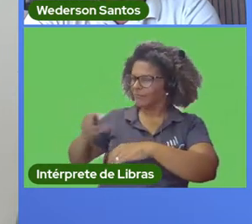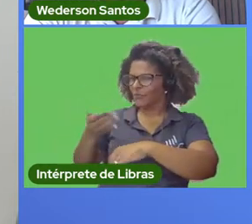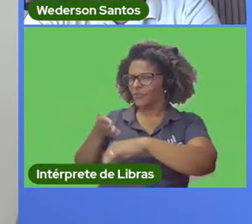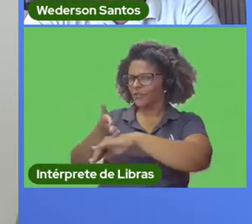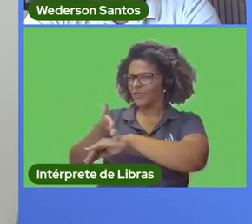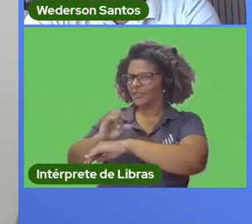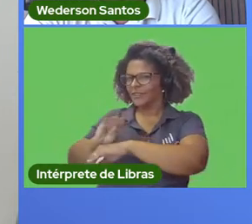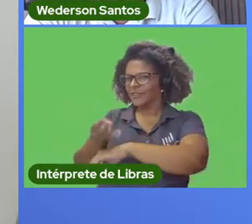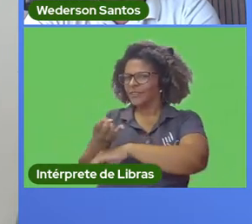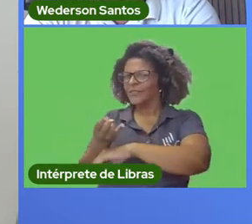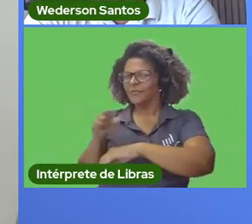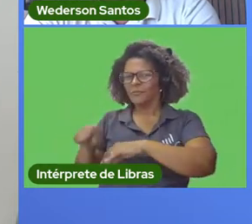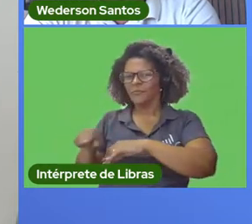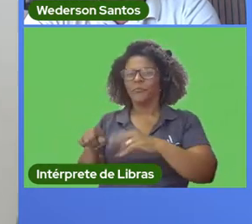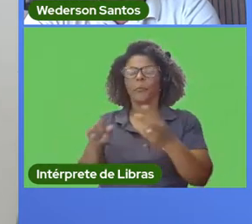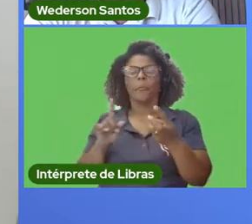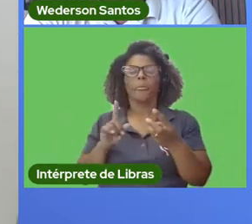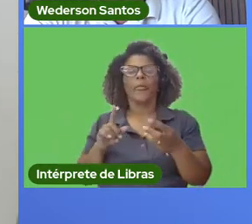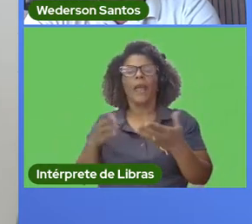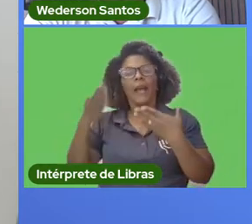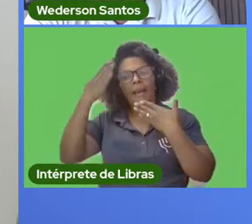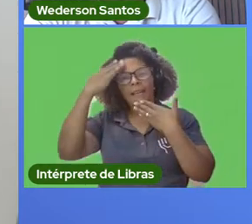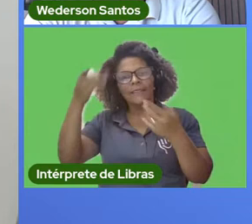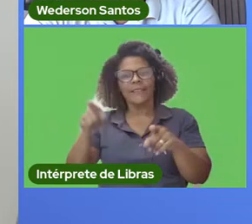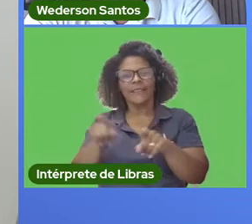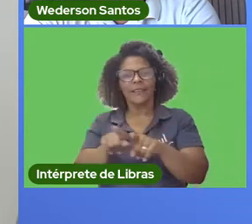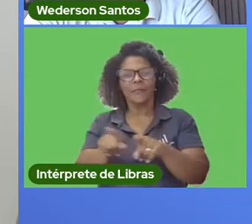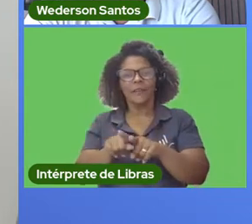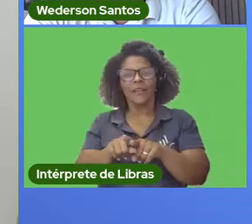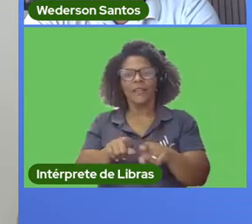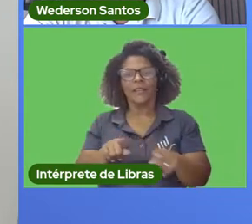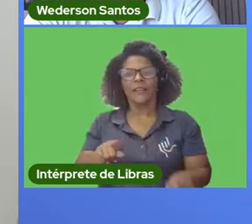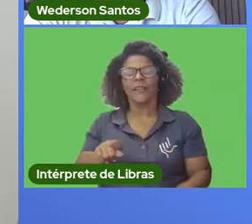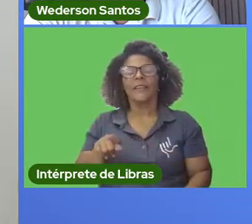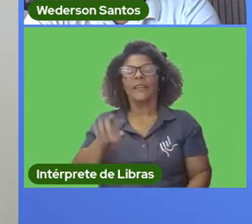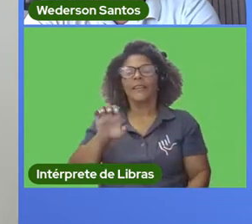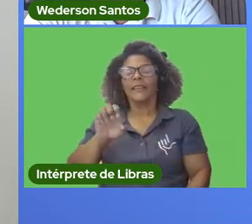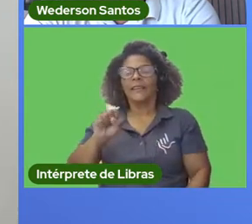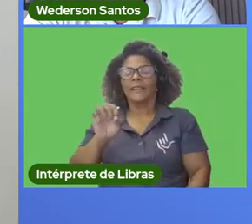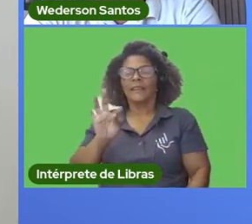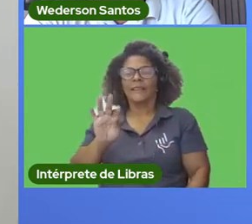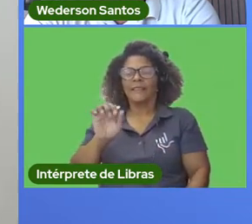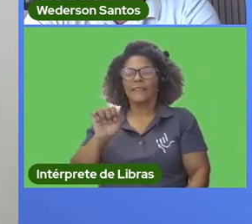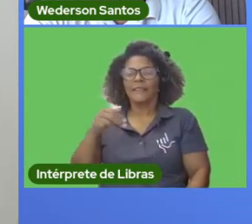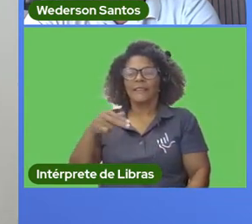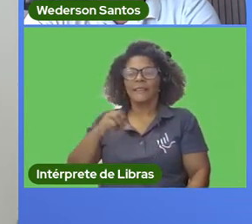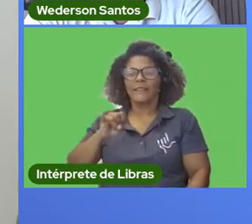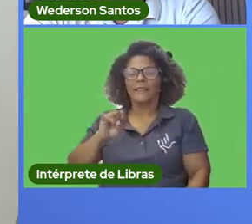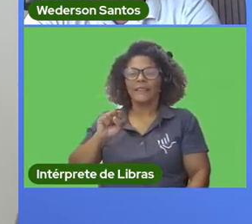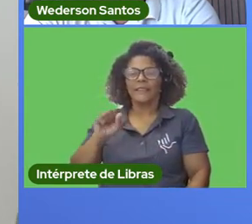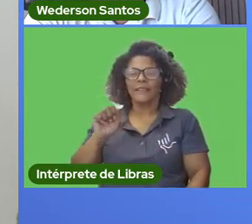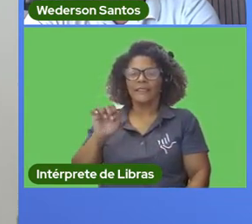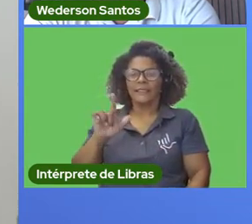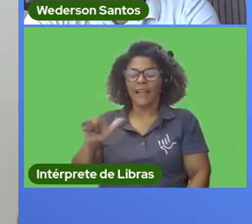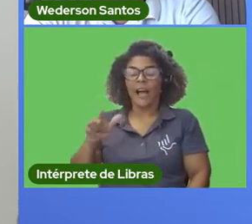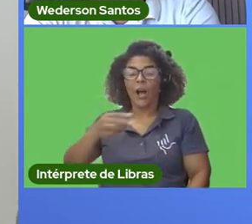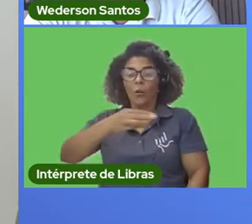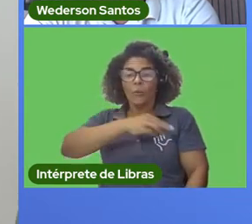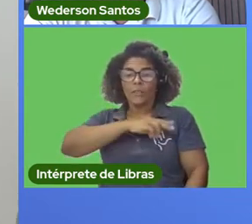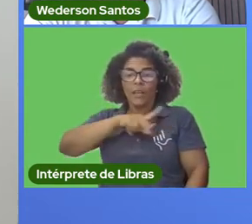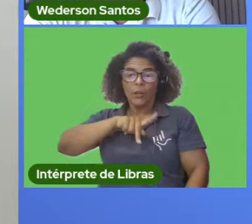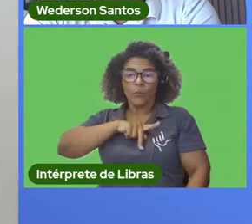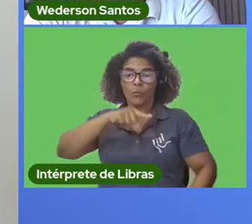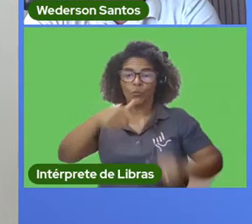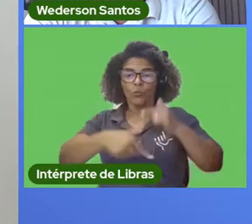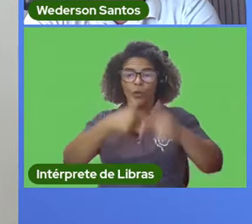dos próximos canais, né? Eu queria agradecer muito ao doutor Stanislau, que é do Ministério Público do Trabalho aqui do Espírito Santo. O Ministério Público,